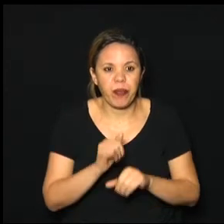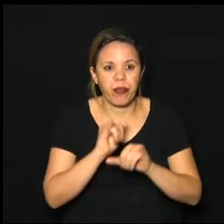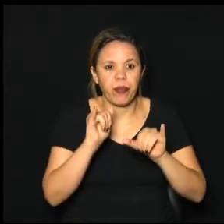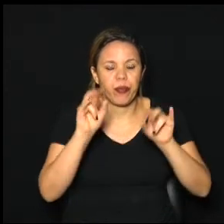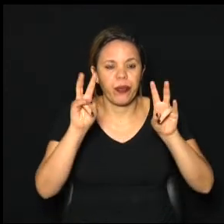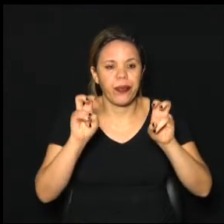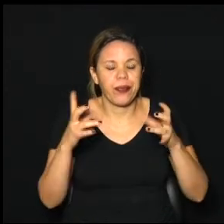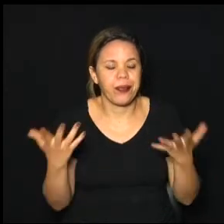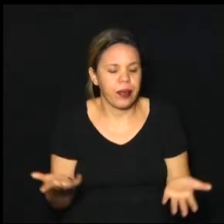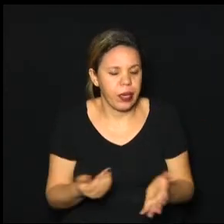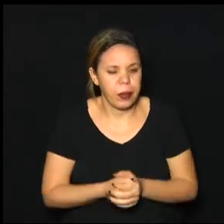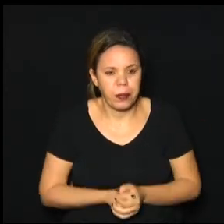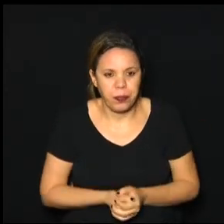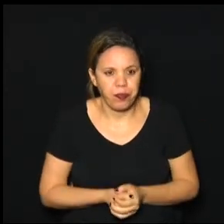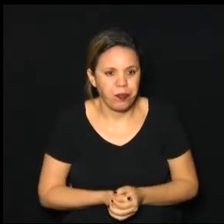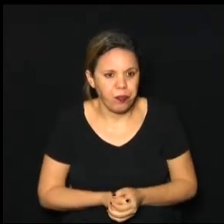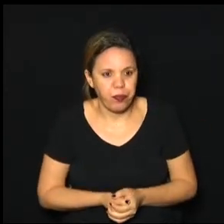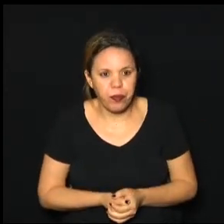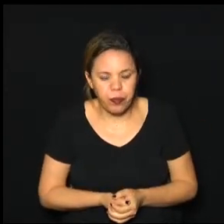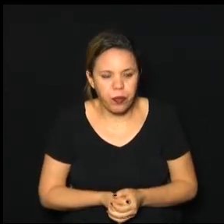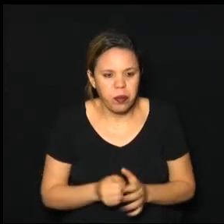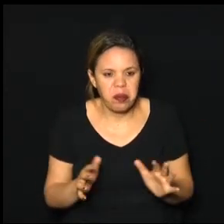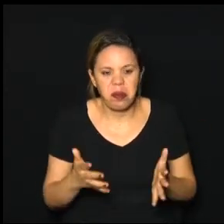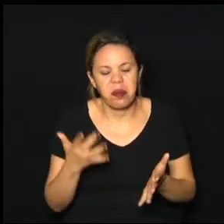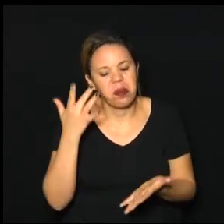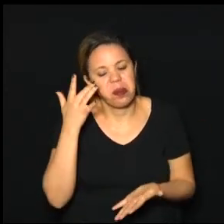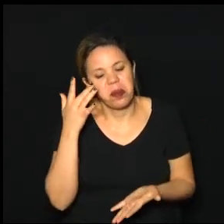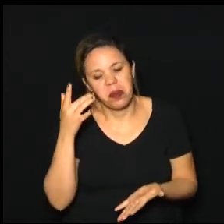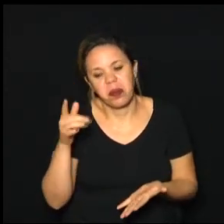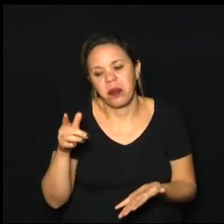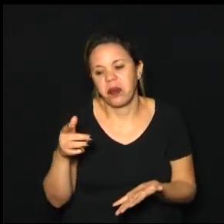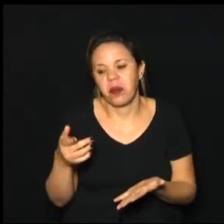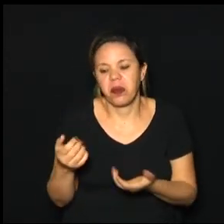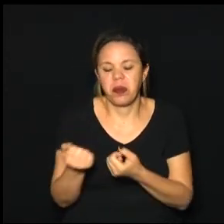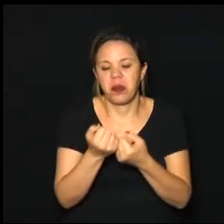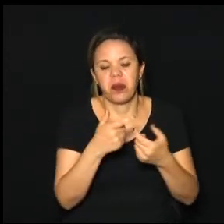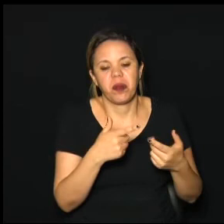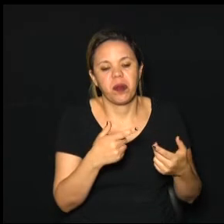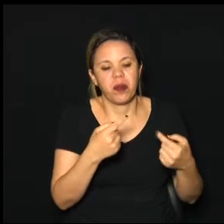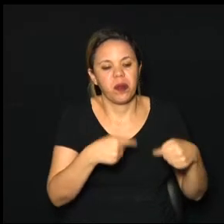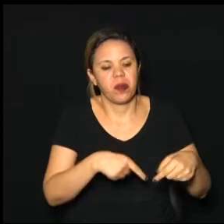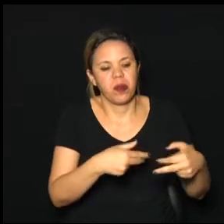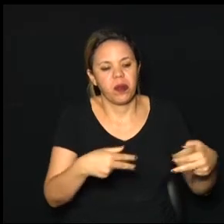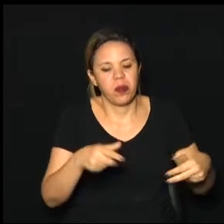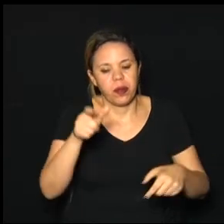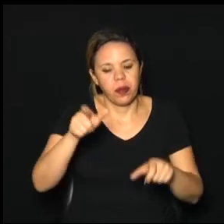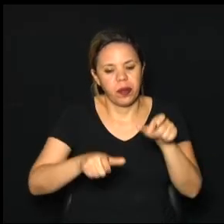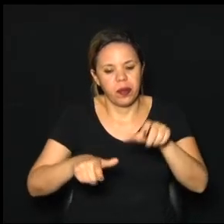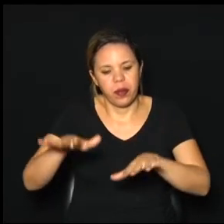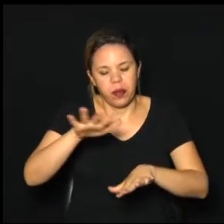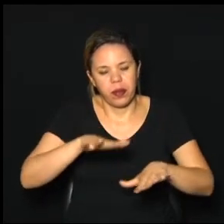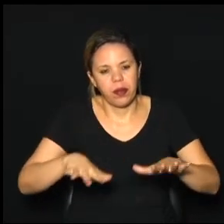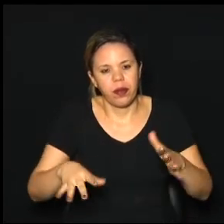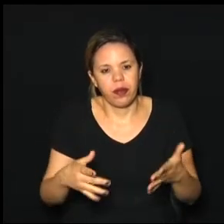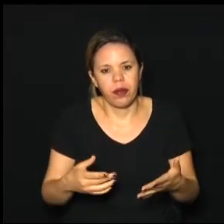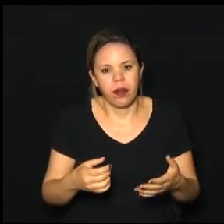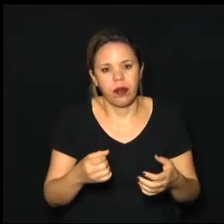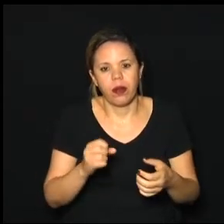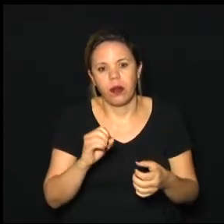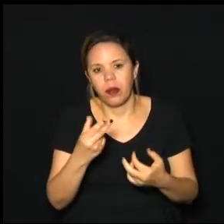divulgação ou então de promoção desse tipo de atentado contra pessoas e